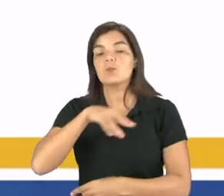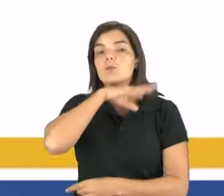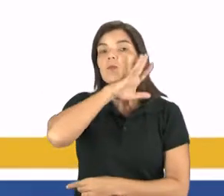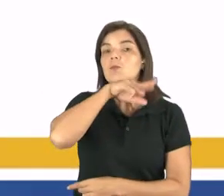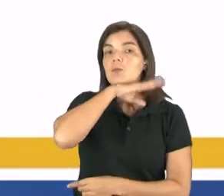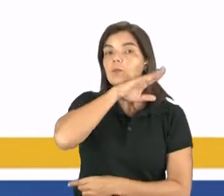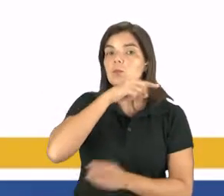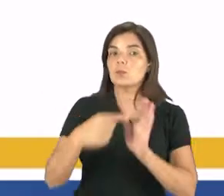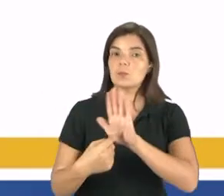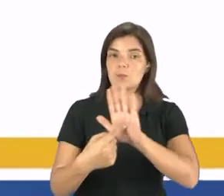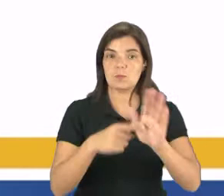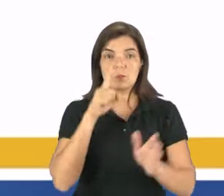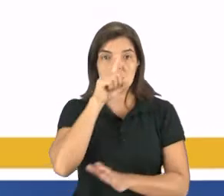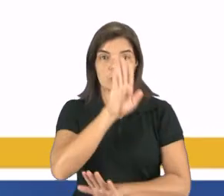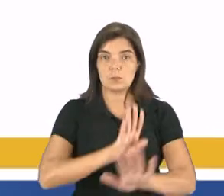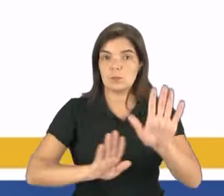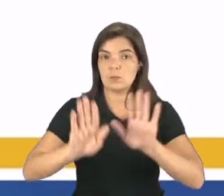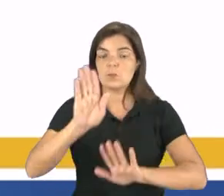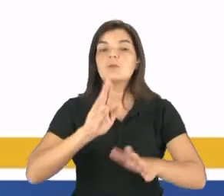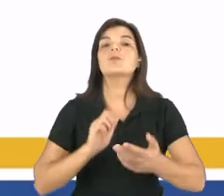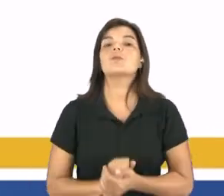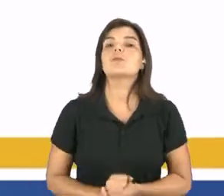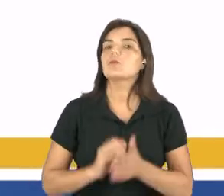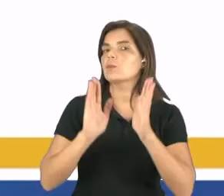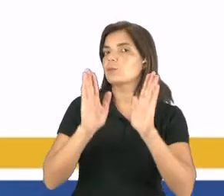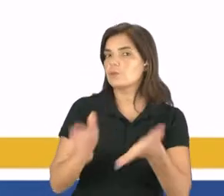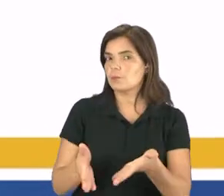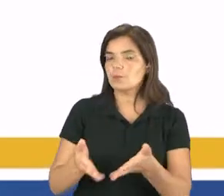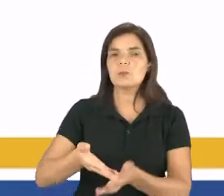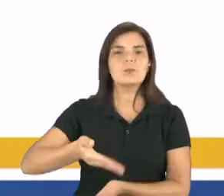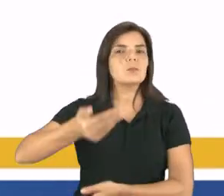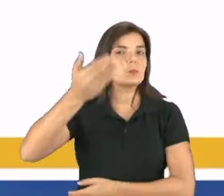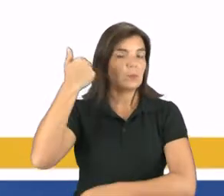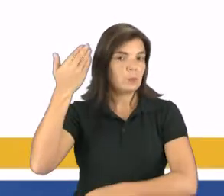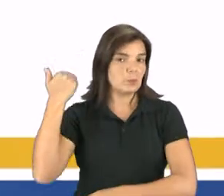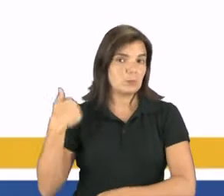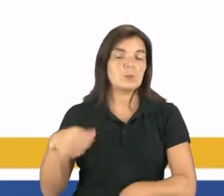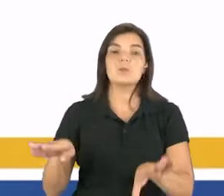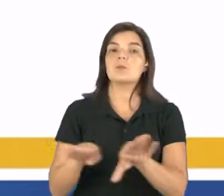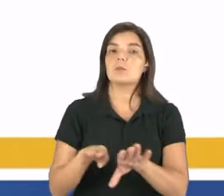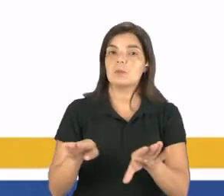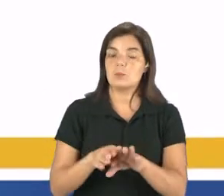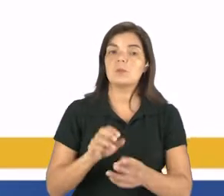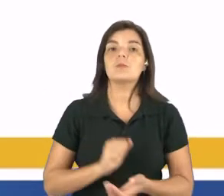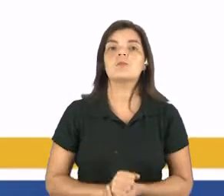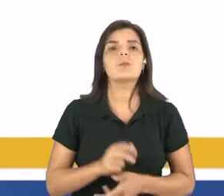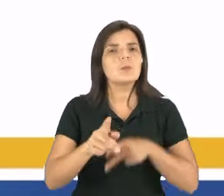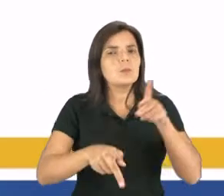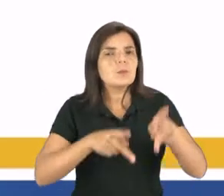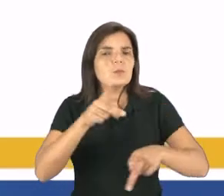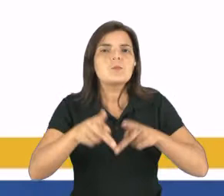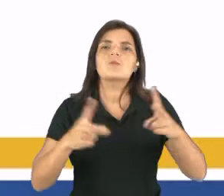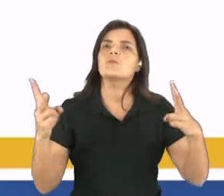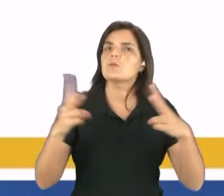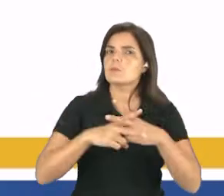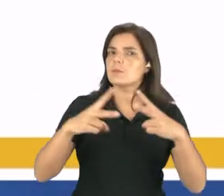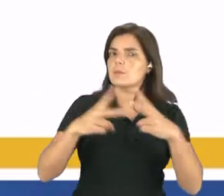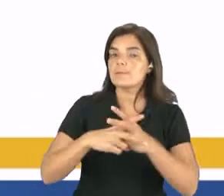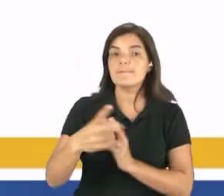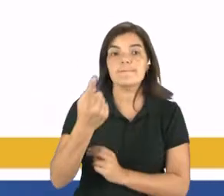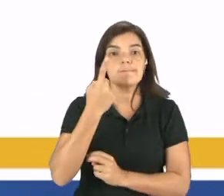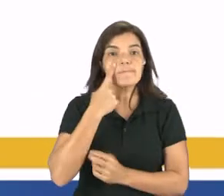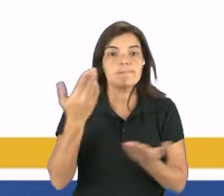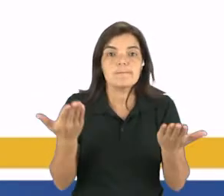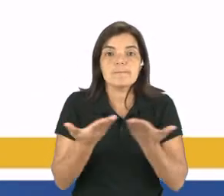que representassem perigo. Já na Idade Antiga e as suas civilizações, muitas das lutas que nós